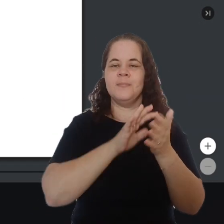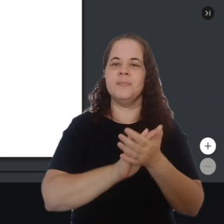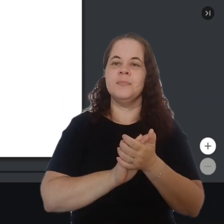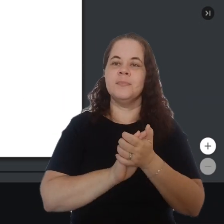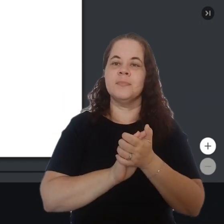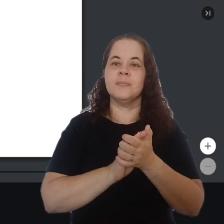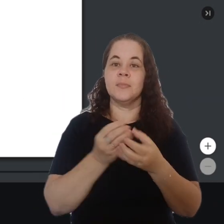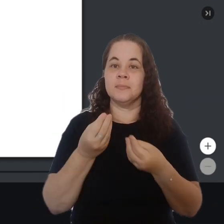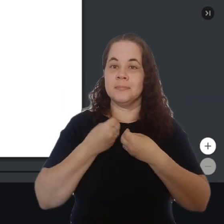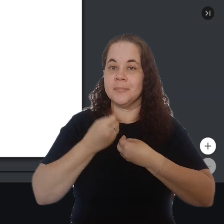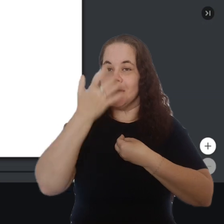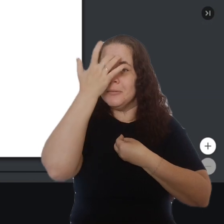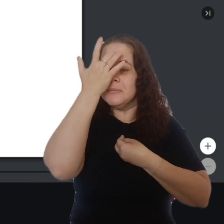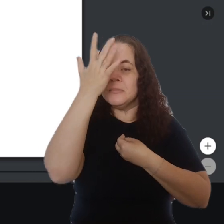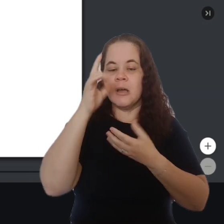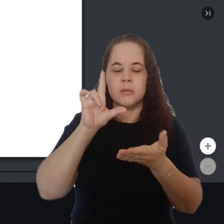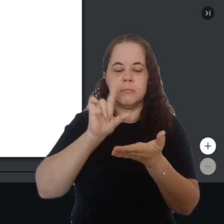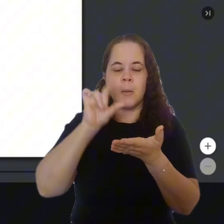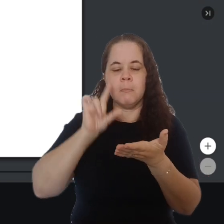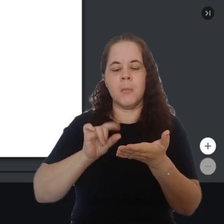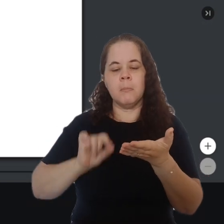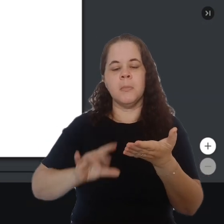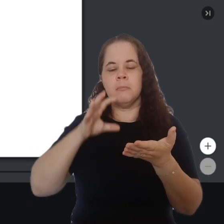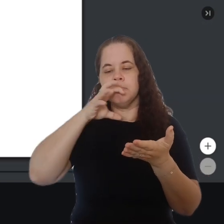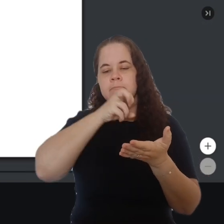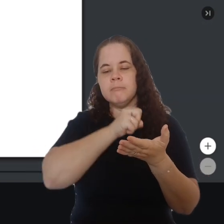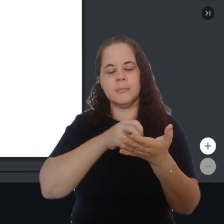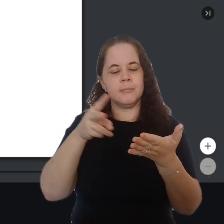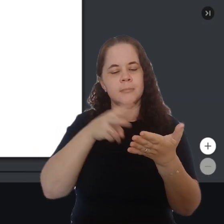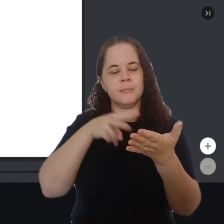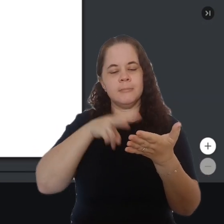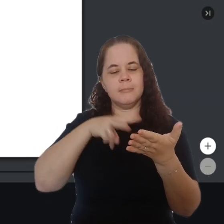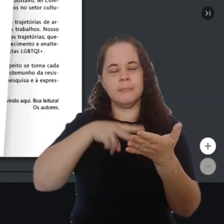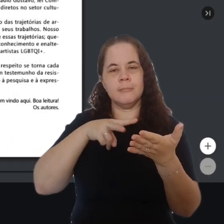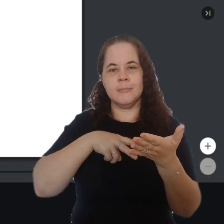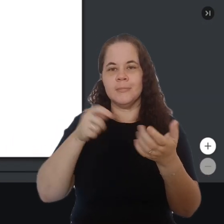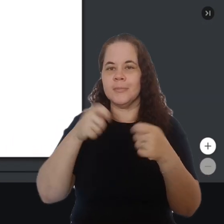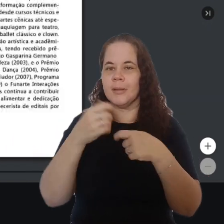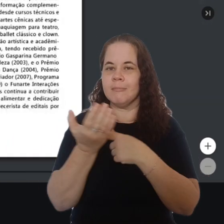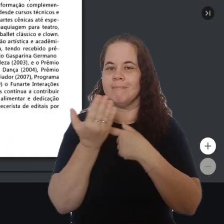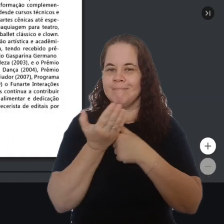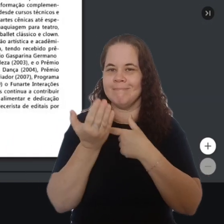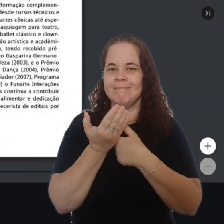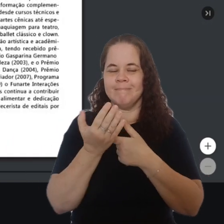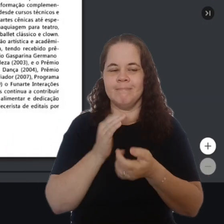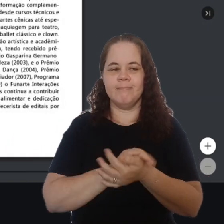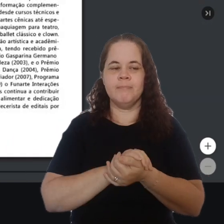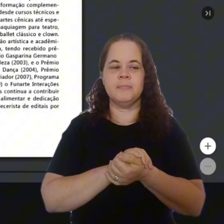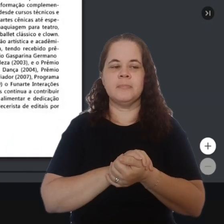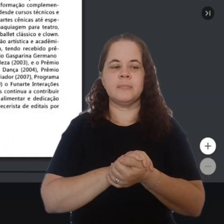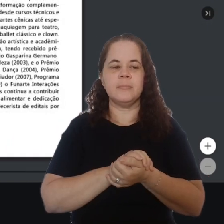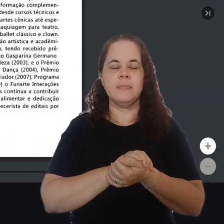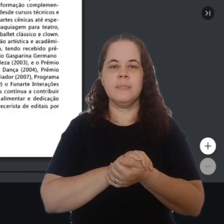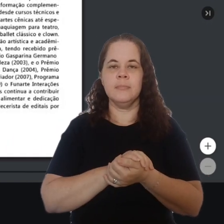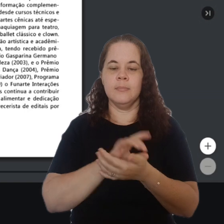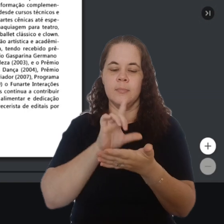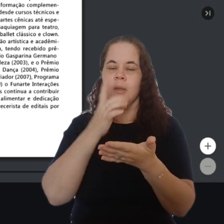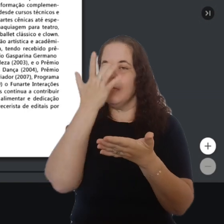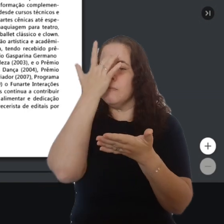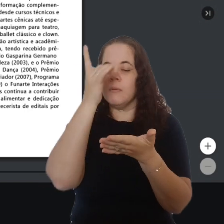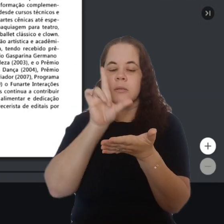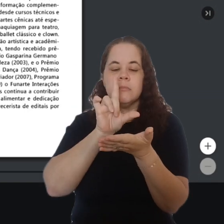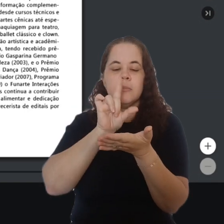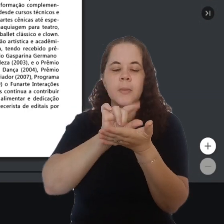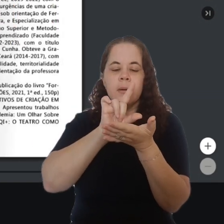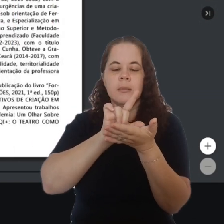uma facilidade também, né? Da as questão de páginas procura. avançam, né? Isso, Acho você ótimo, acho ótimo. clica no